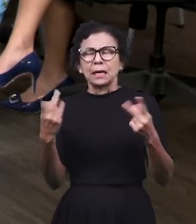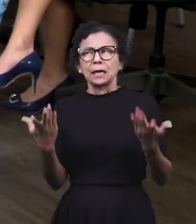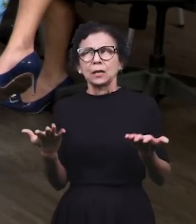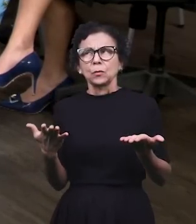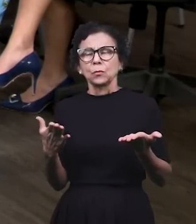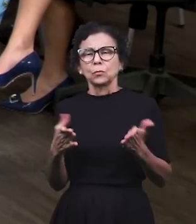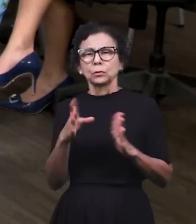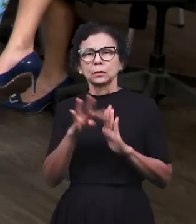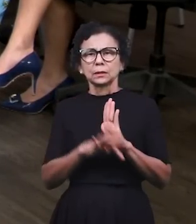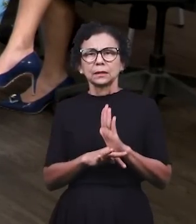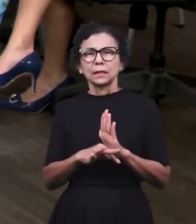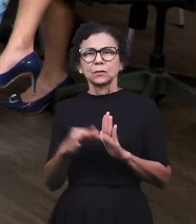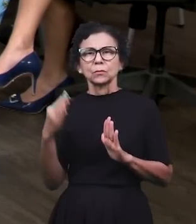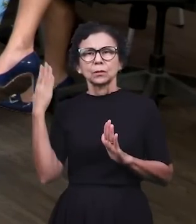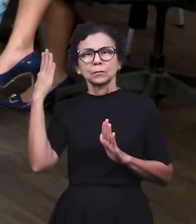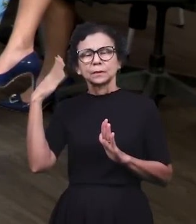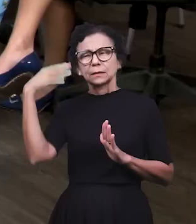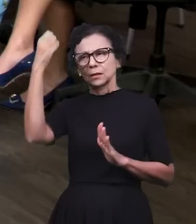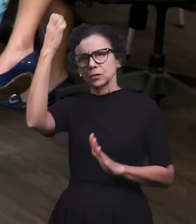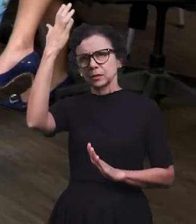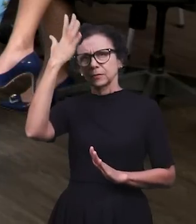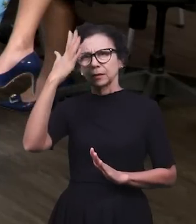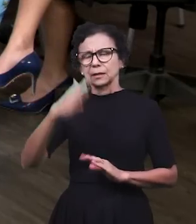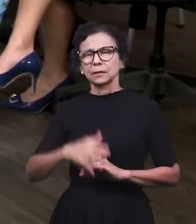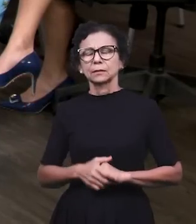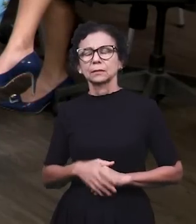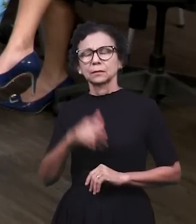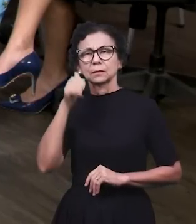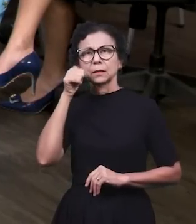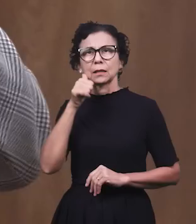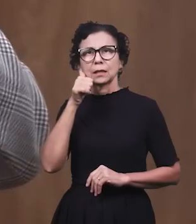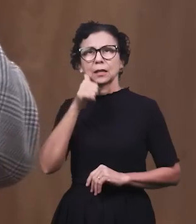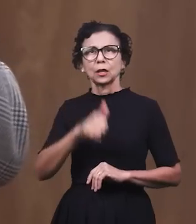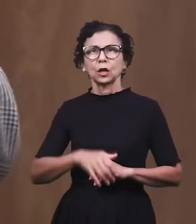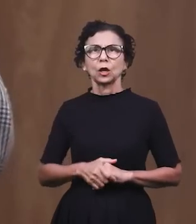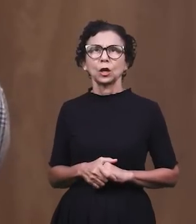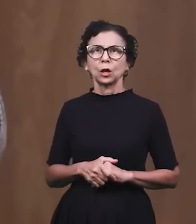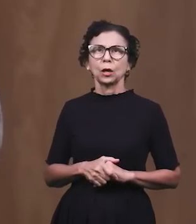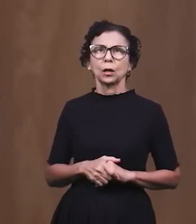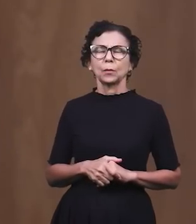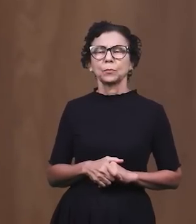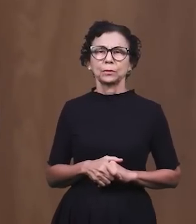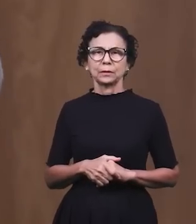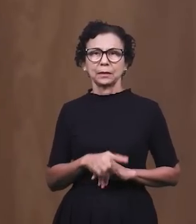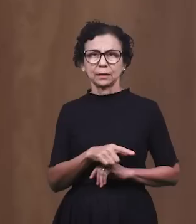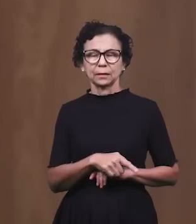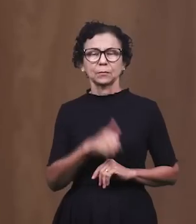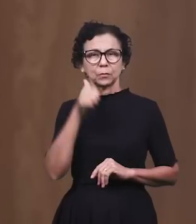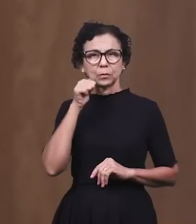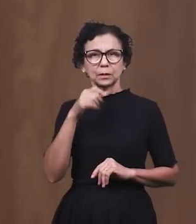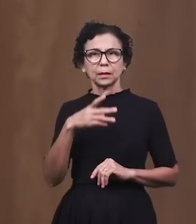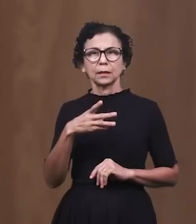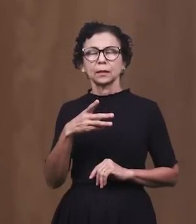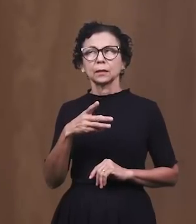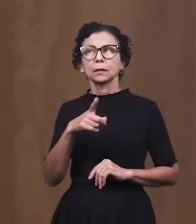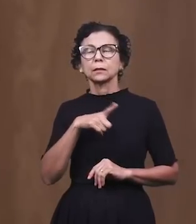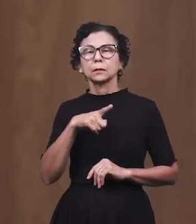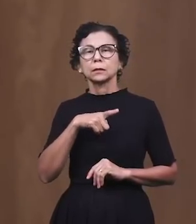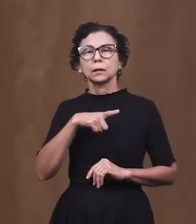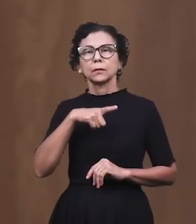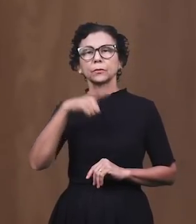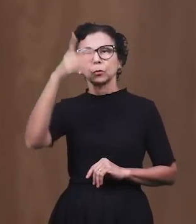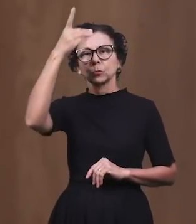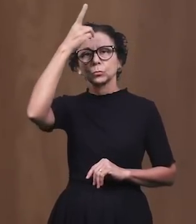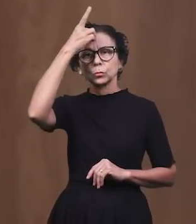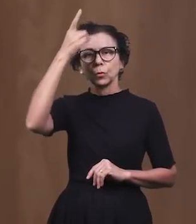não aceitava de jeito nenhum, e ela teve uma visão. Ela viu uma Bíblia, e a Bíblia começava a folhear, mas de